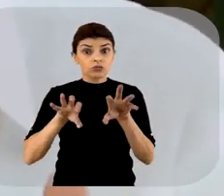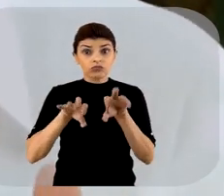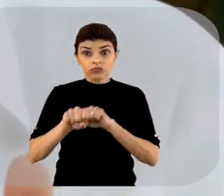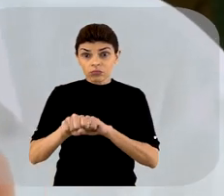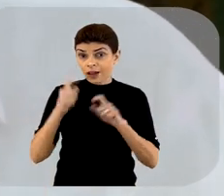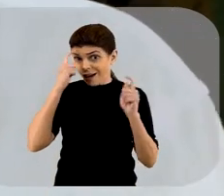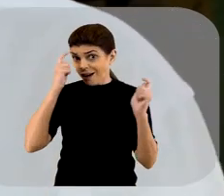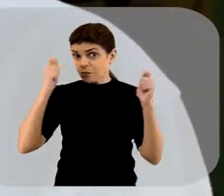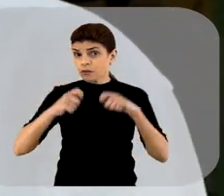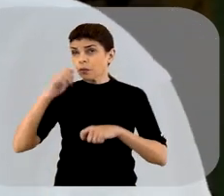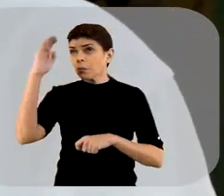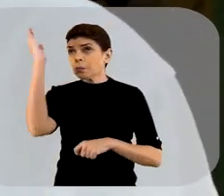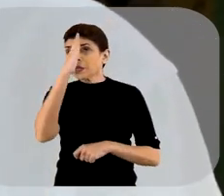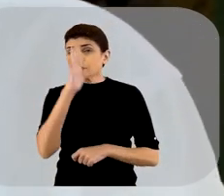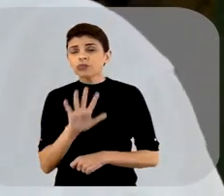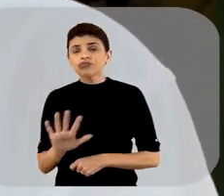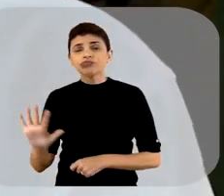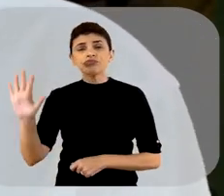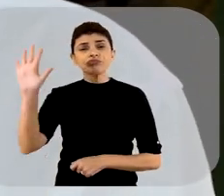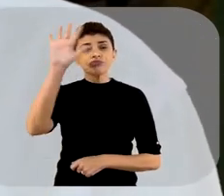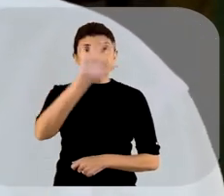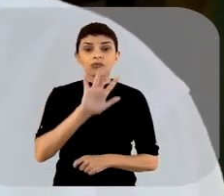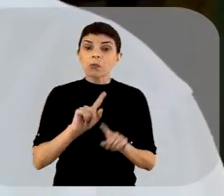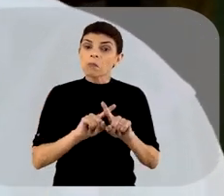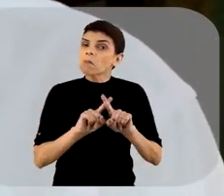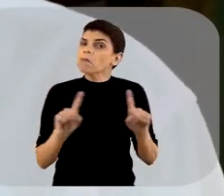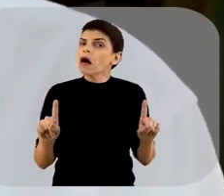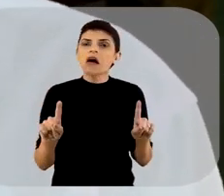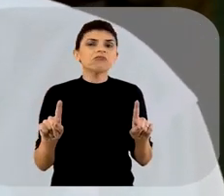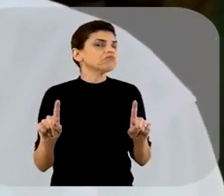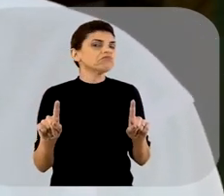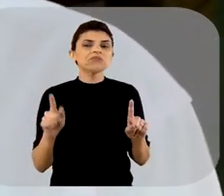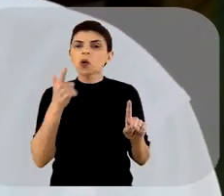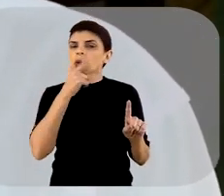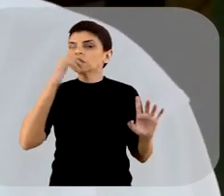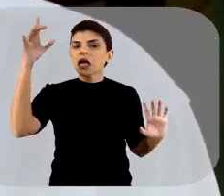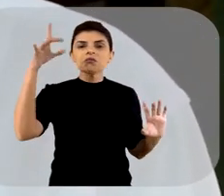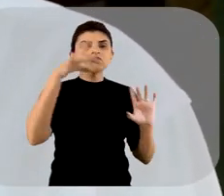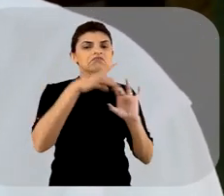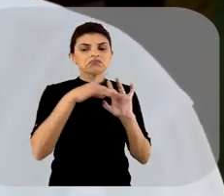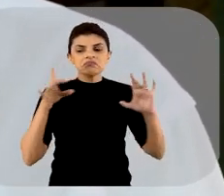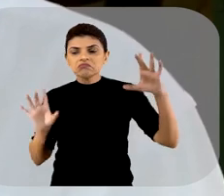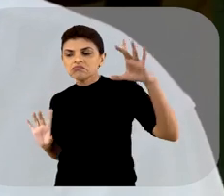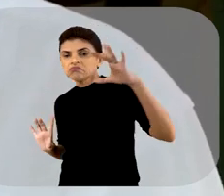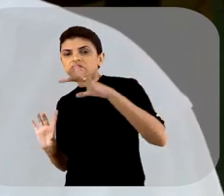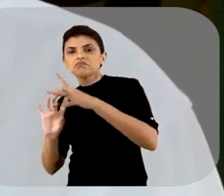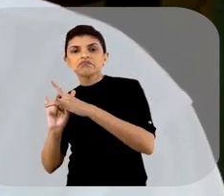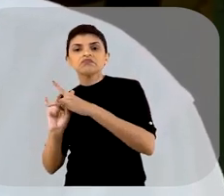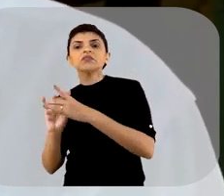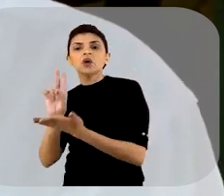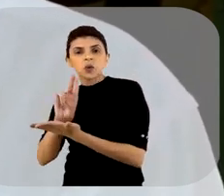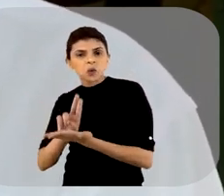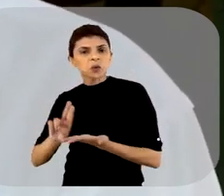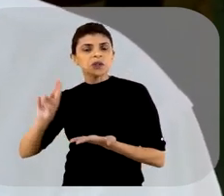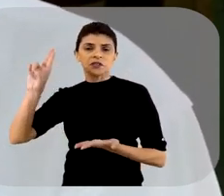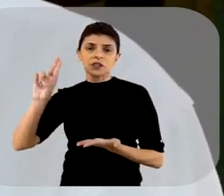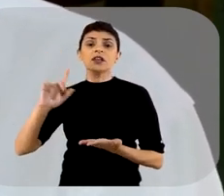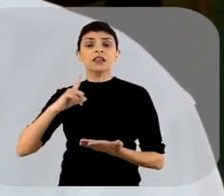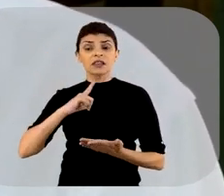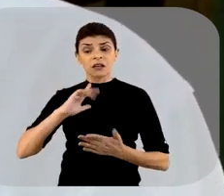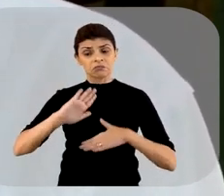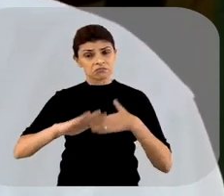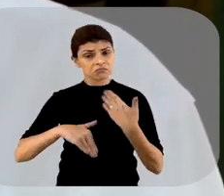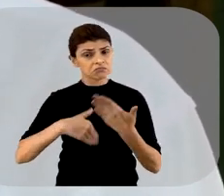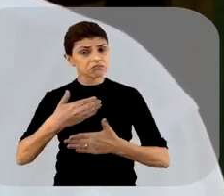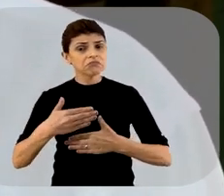Brasil afora. Não necessariamente isso se conecta à universidade e a processos de